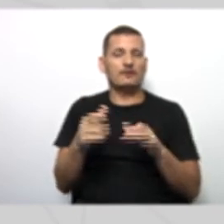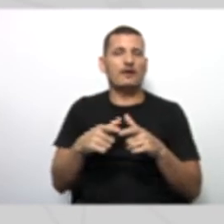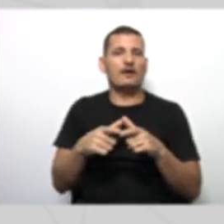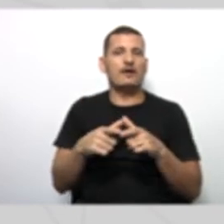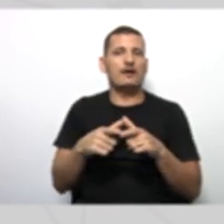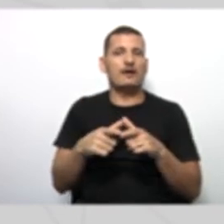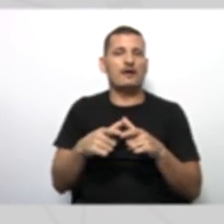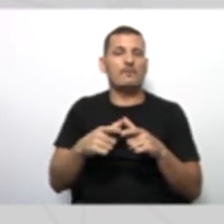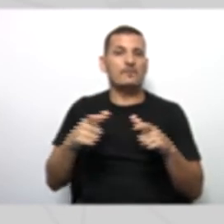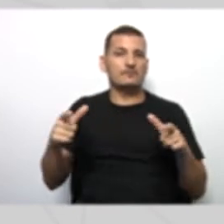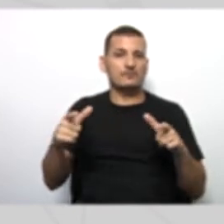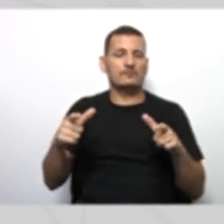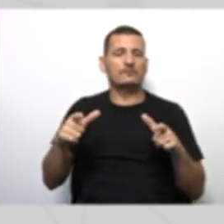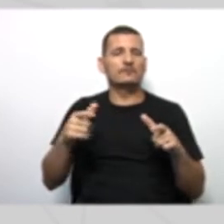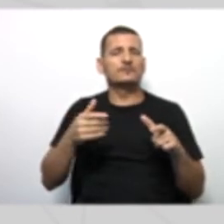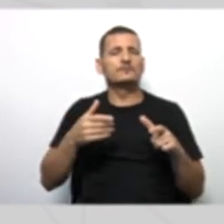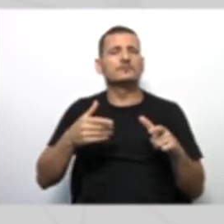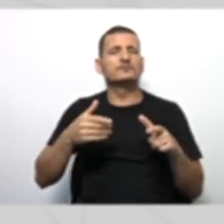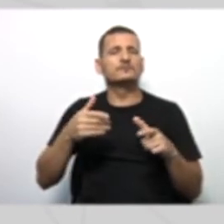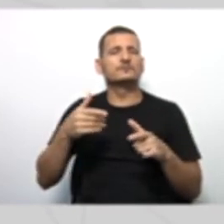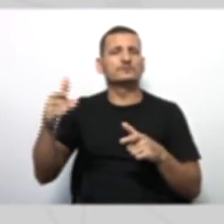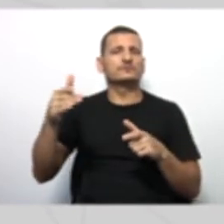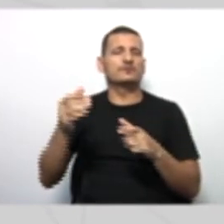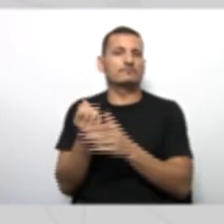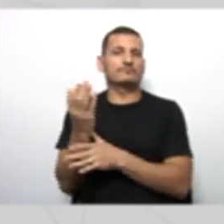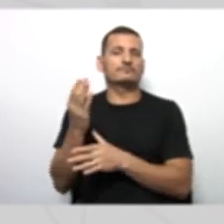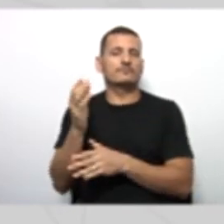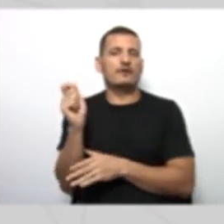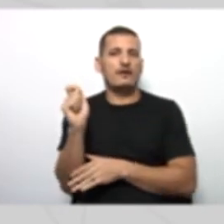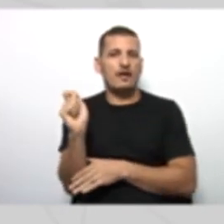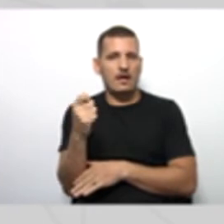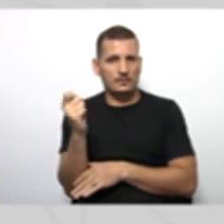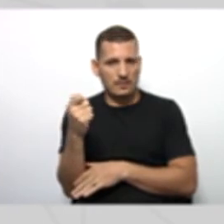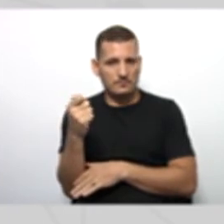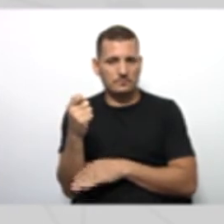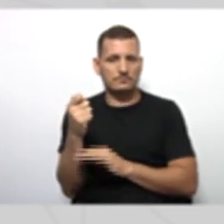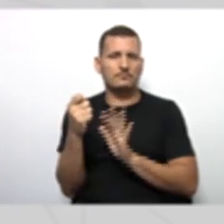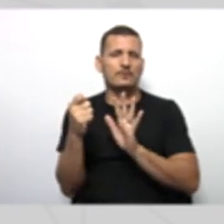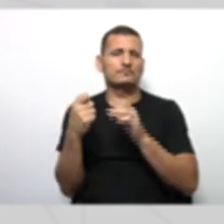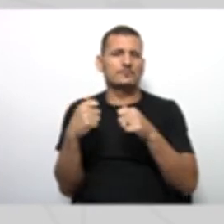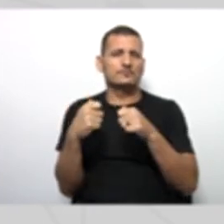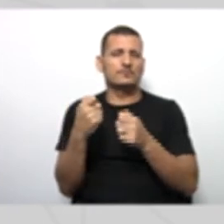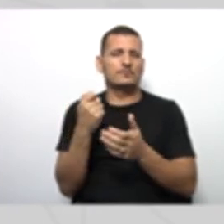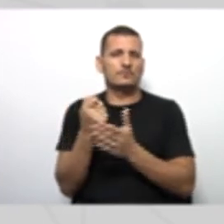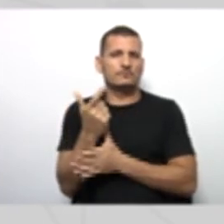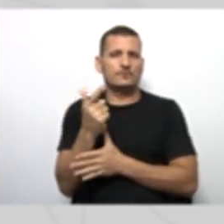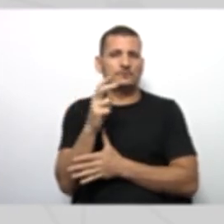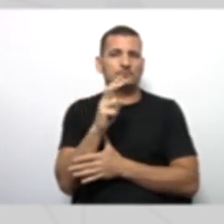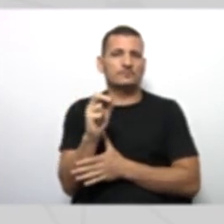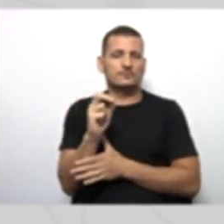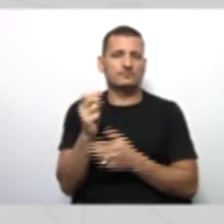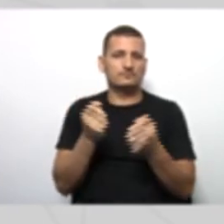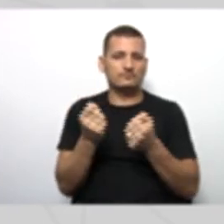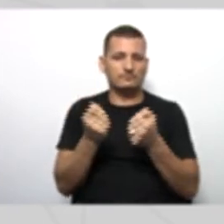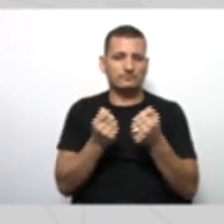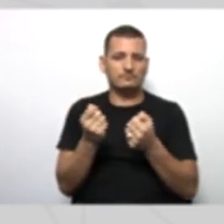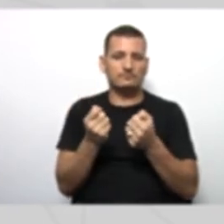do meu projeto, né? E aí, como o assunto é risco, vamos para a questão número 4. Imagine o seguinte